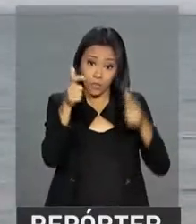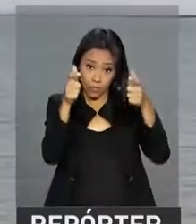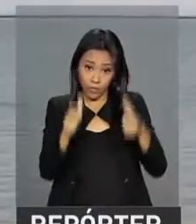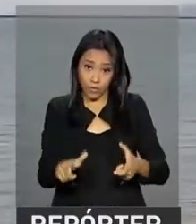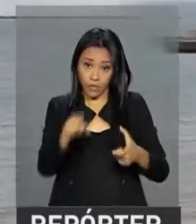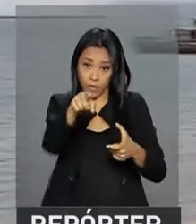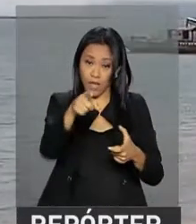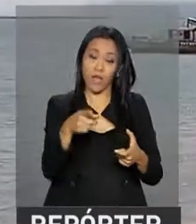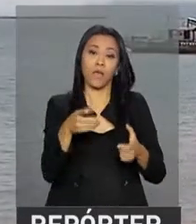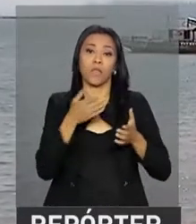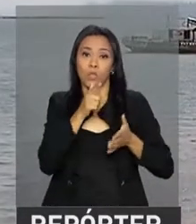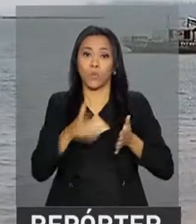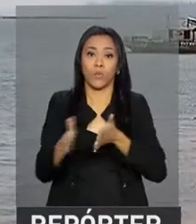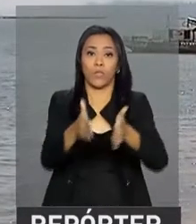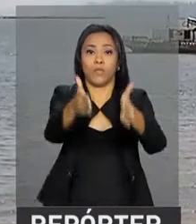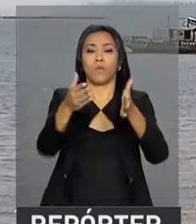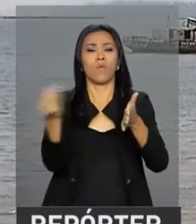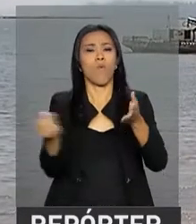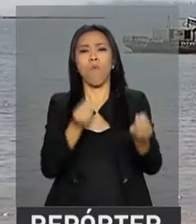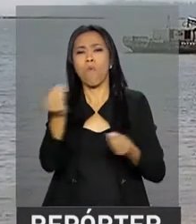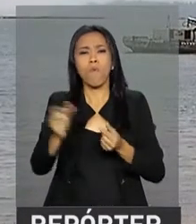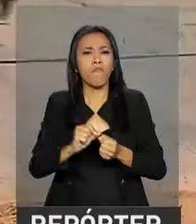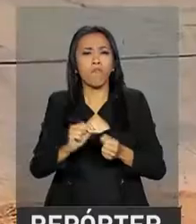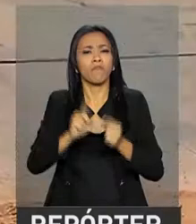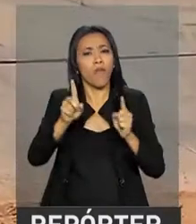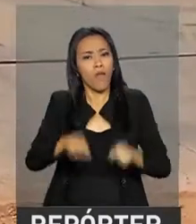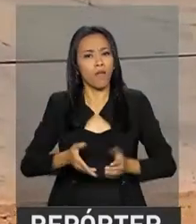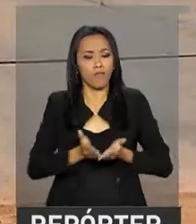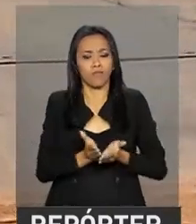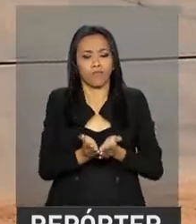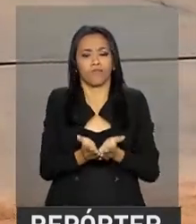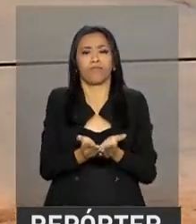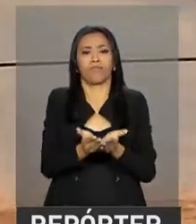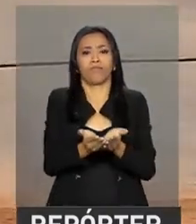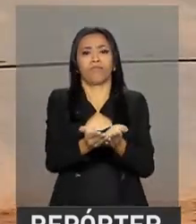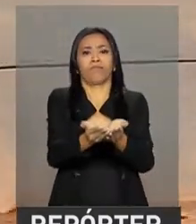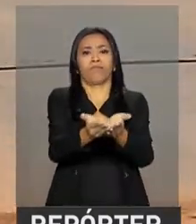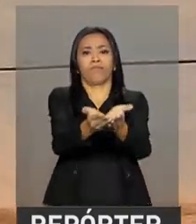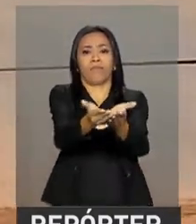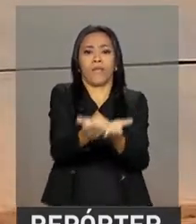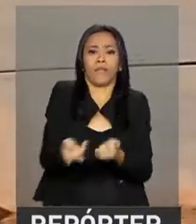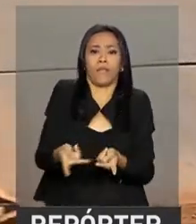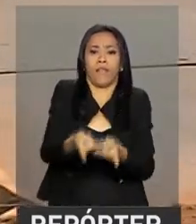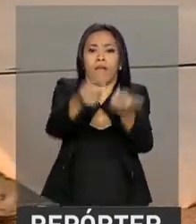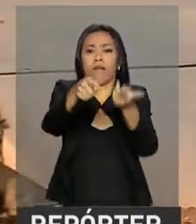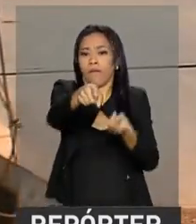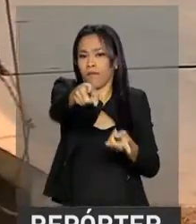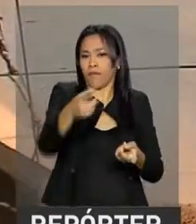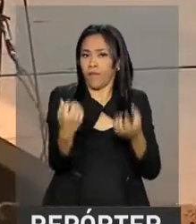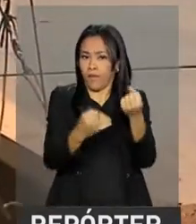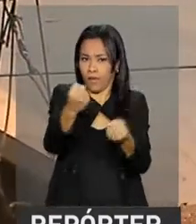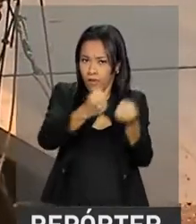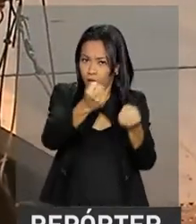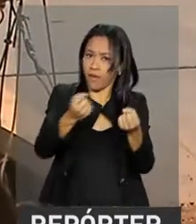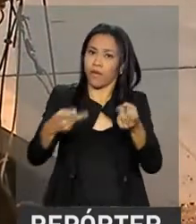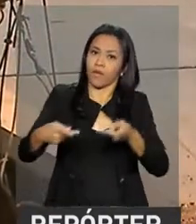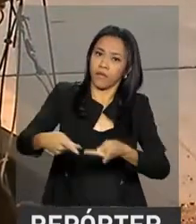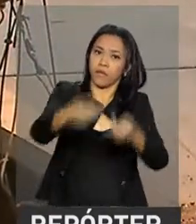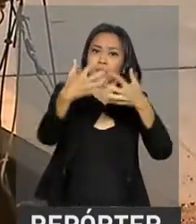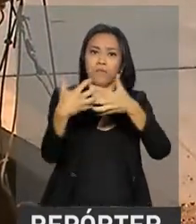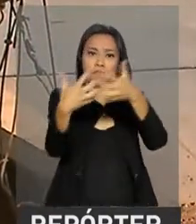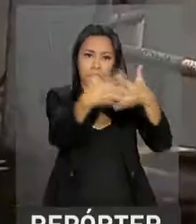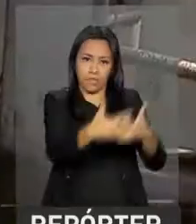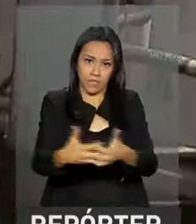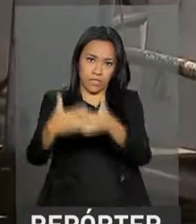lá no rio araguaia é feita em balsas que transportam aí é cargas veículos de cargas veículos de passeio